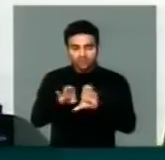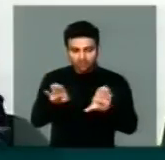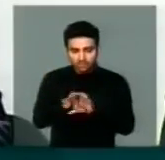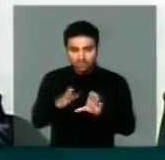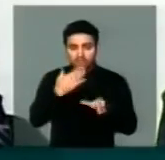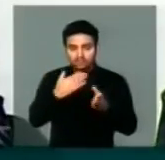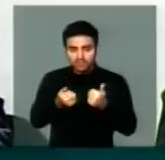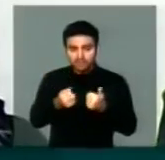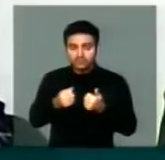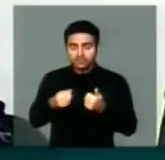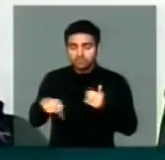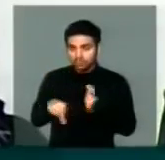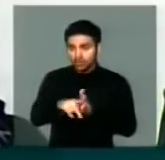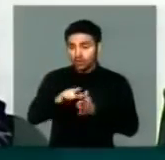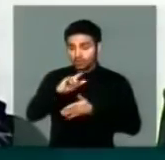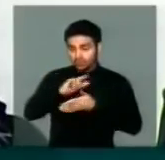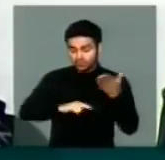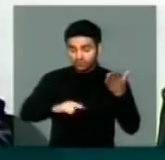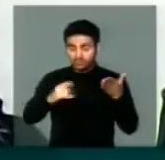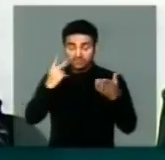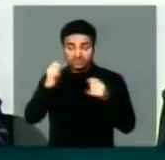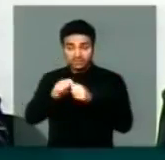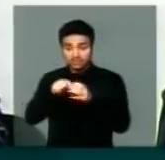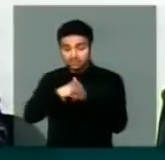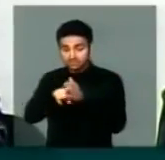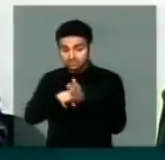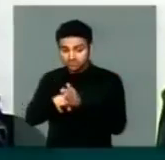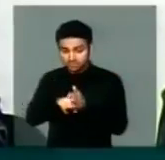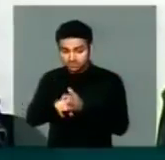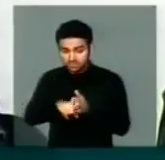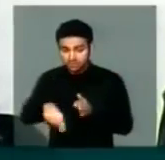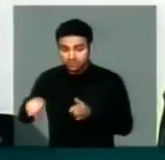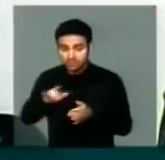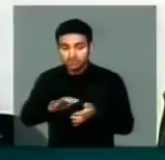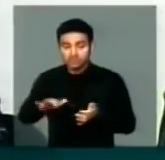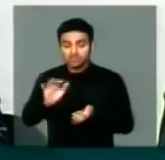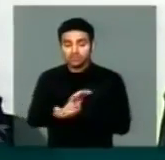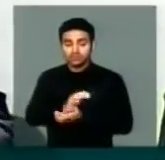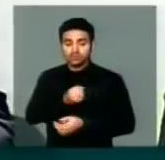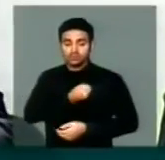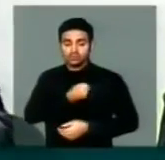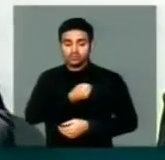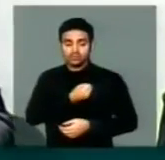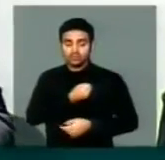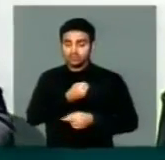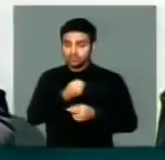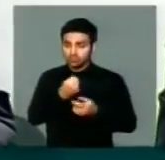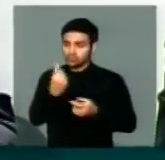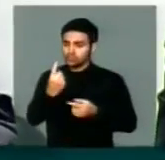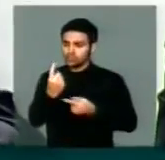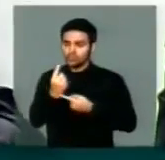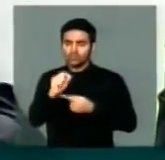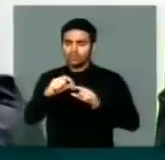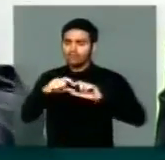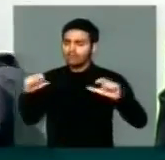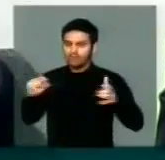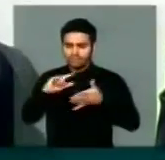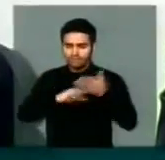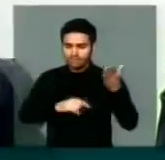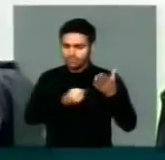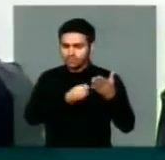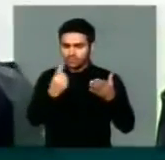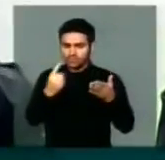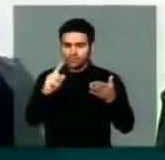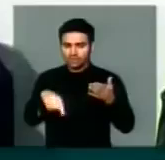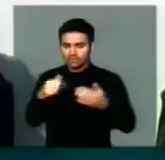instauração de inquérito próprio para apurar, na esteira do quanto descrito o item 1 da presente peça. O que é o item 1 da presente peça?